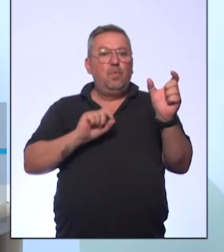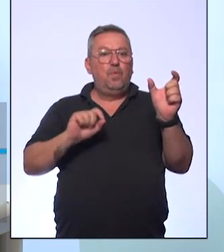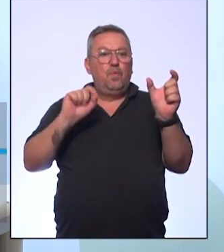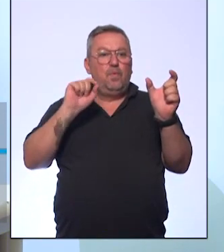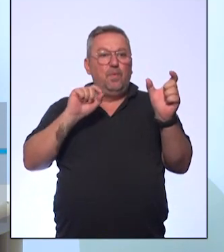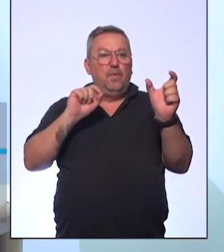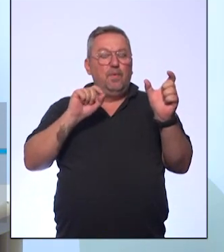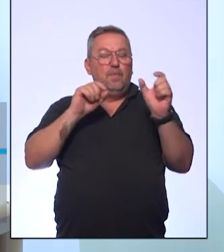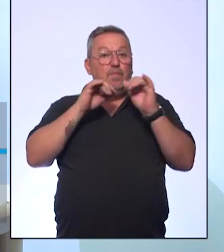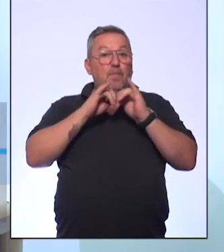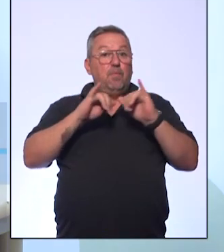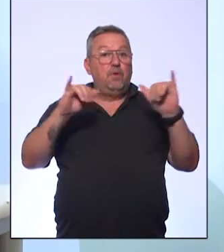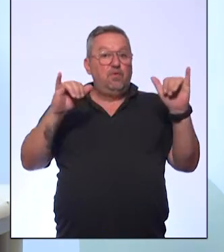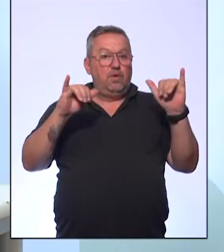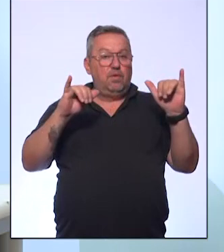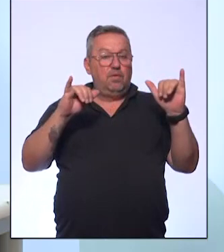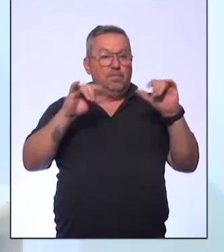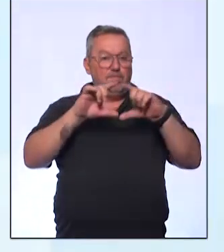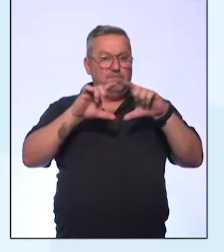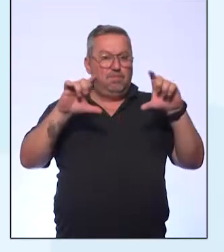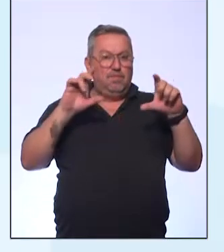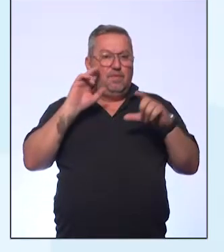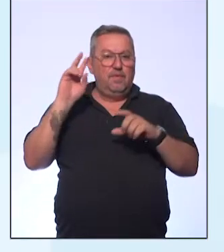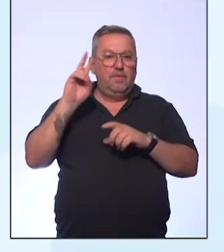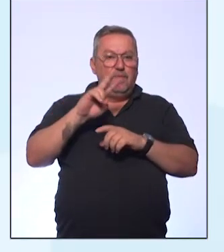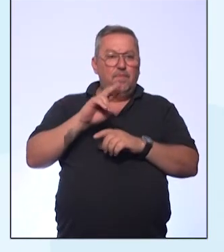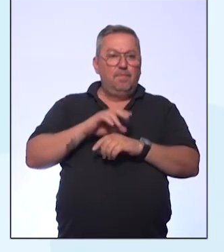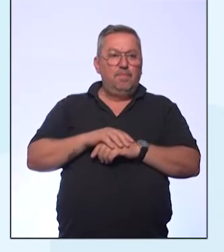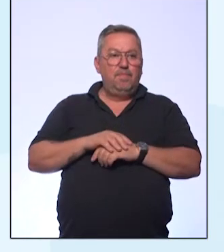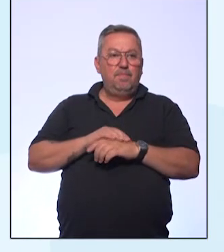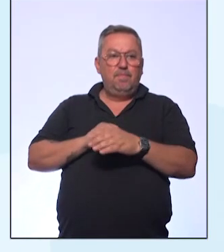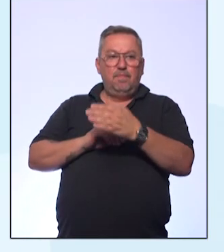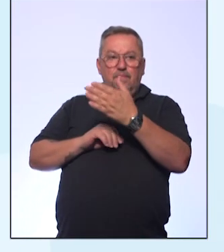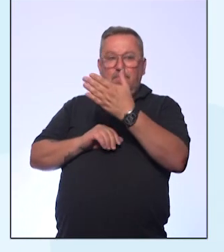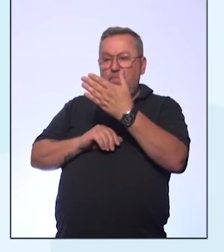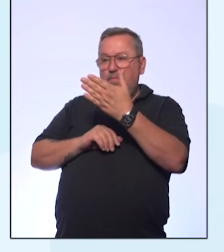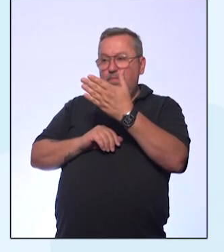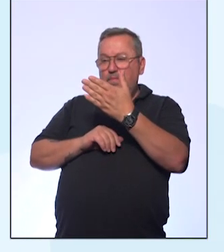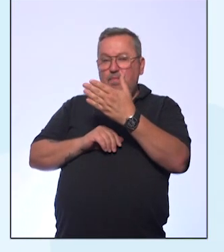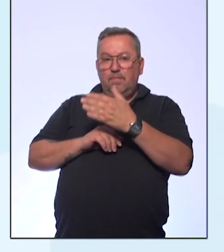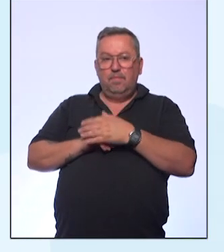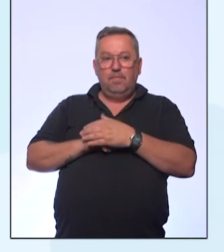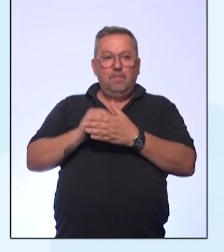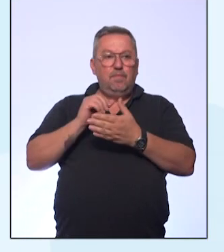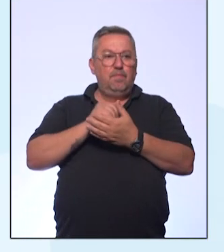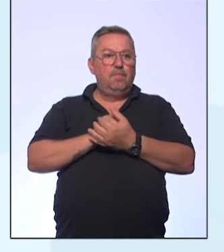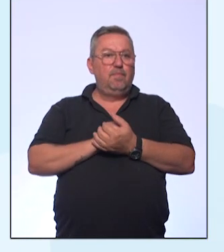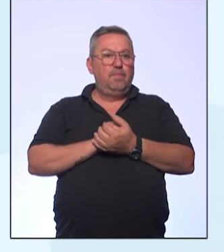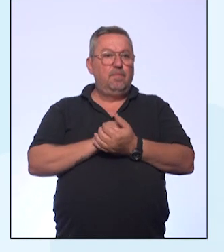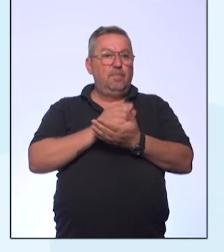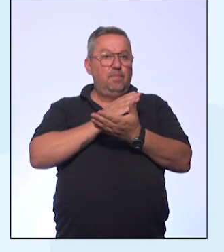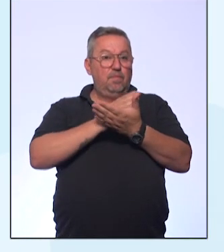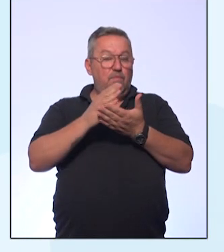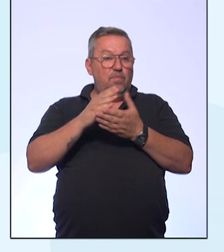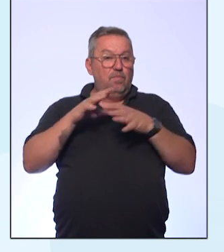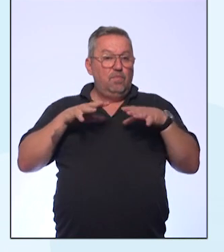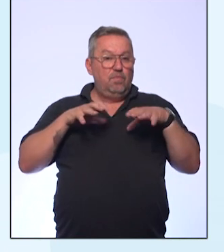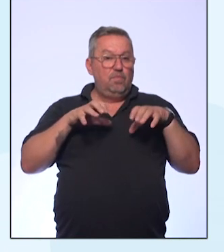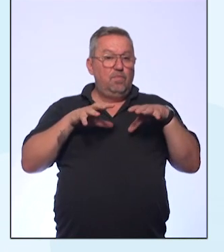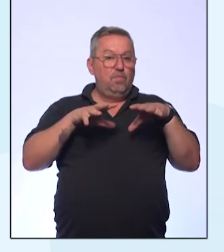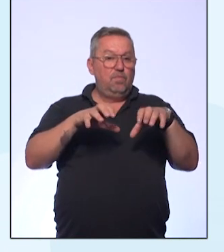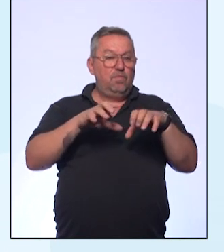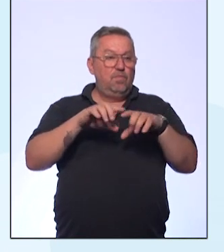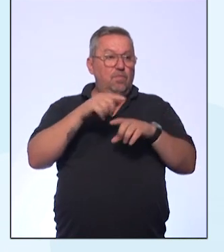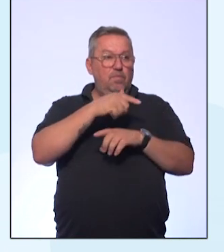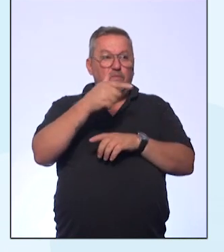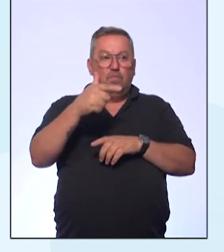uma manchete. Então, acompanhem conosco a leitura. Né? No início da pandemia do coronavírus, a